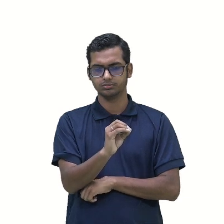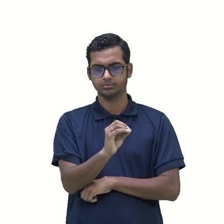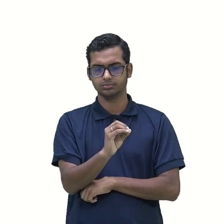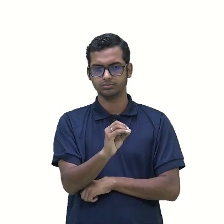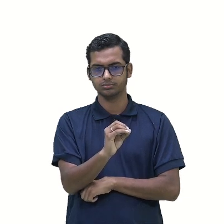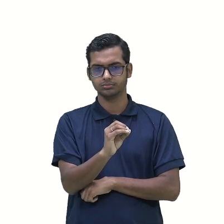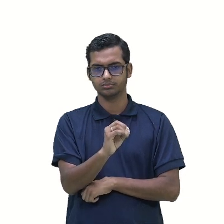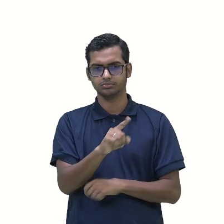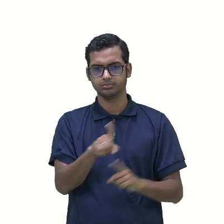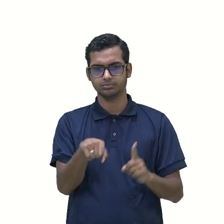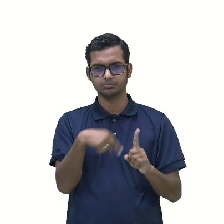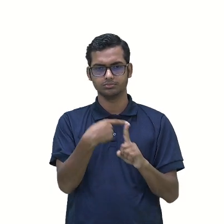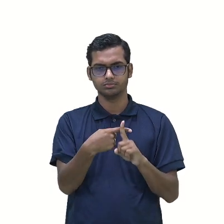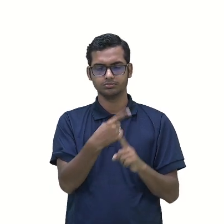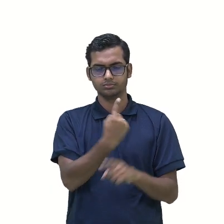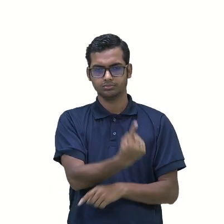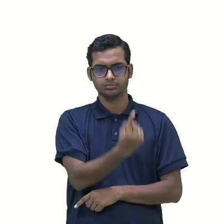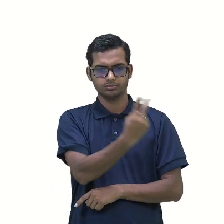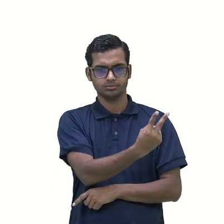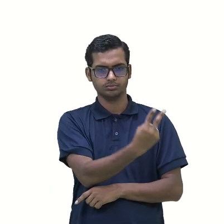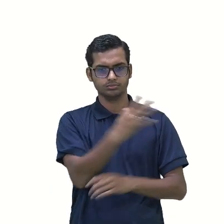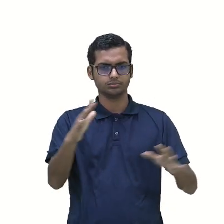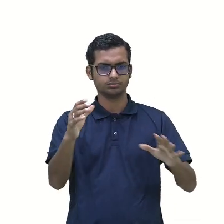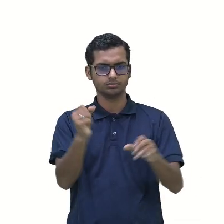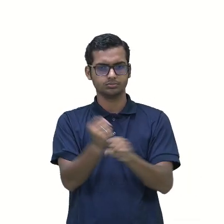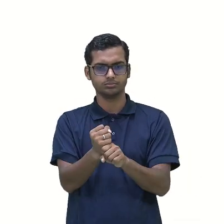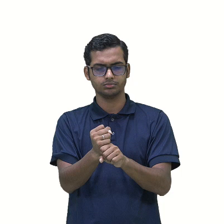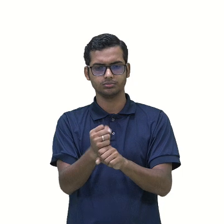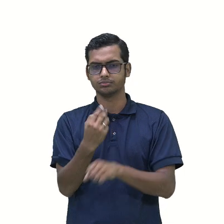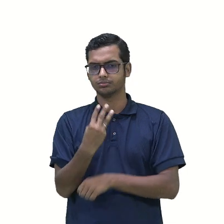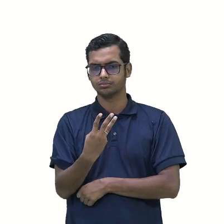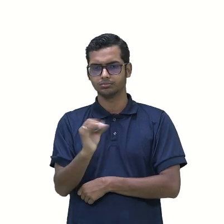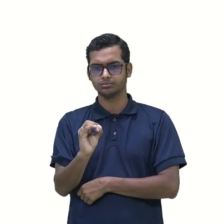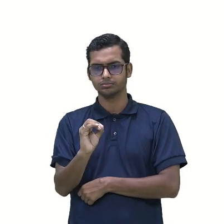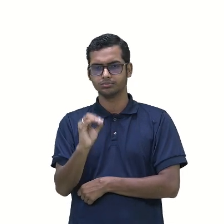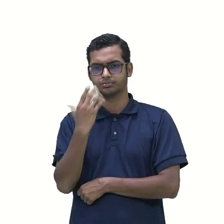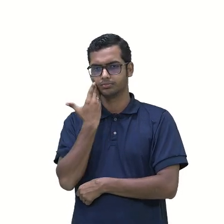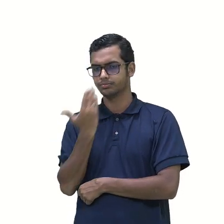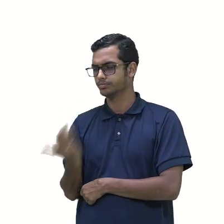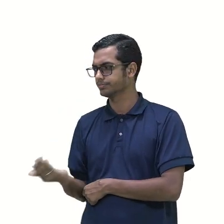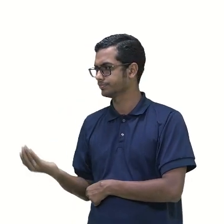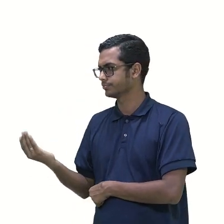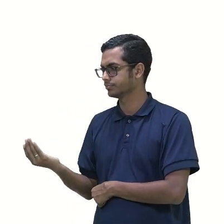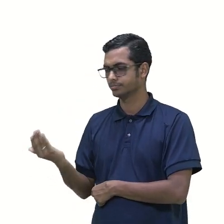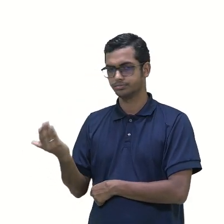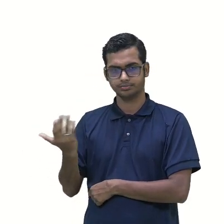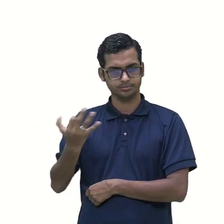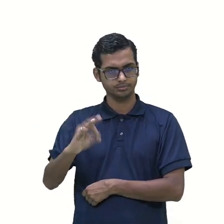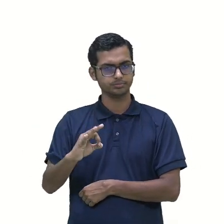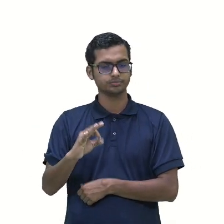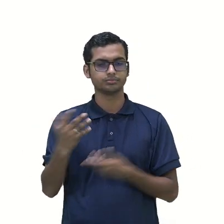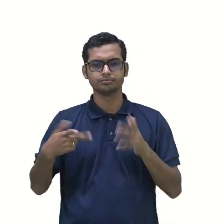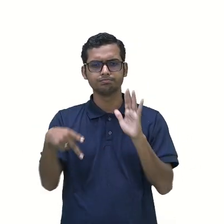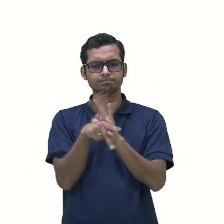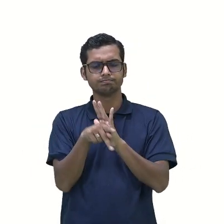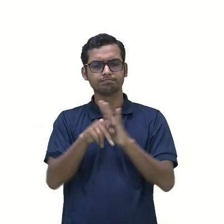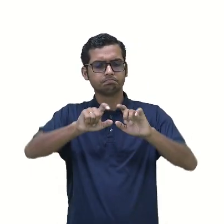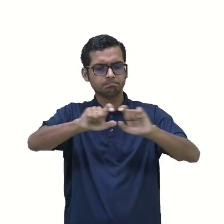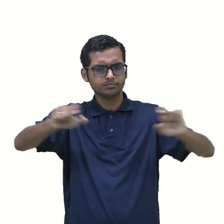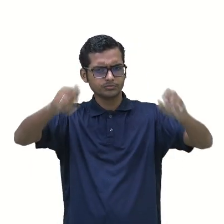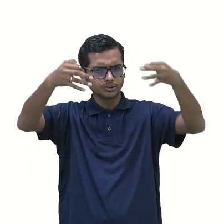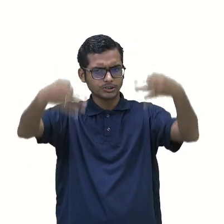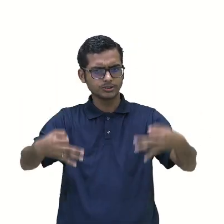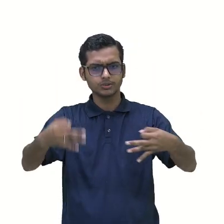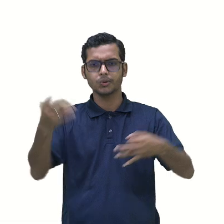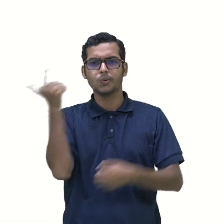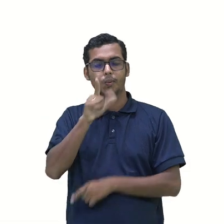mais 12 vai ser igual a 30. Então, essa daí seria a forma correta